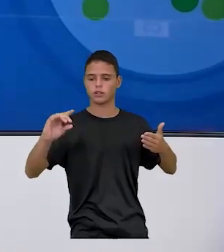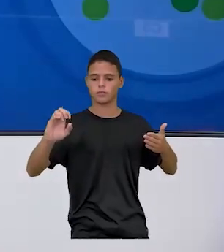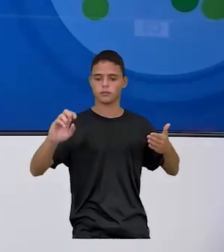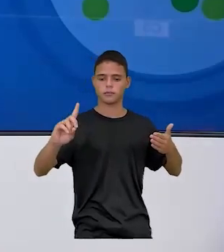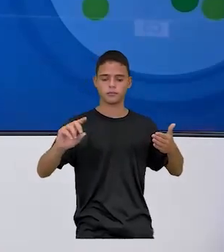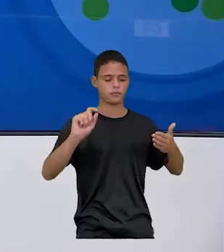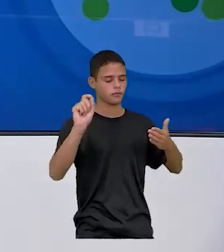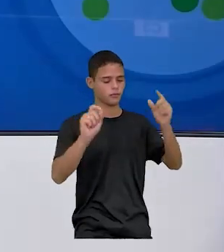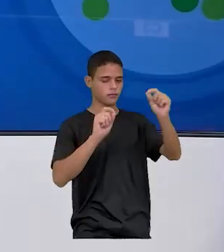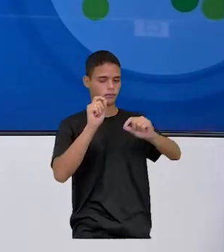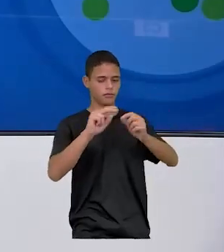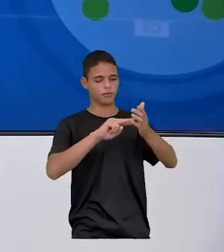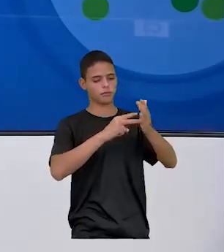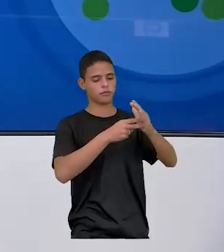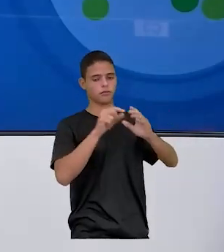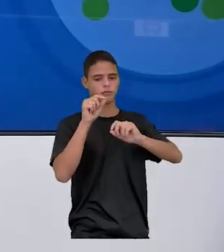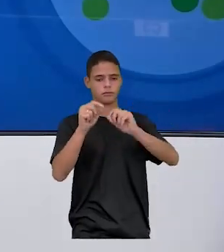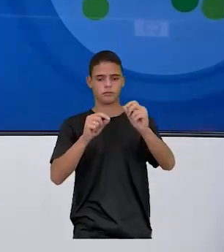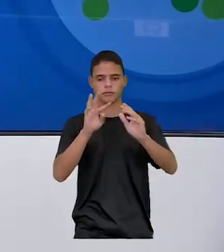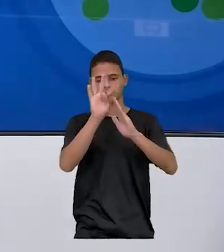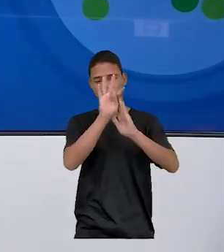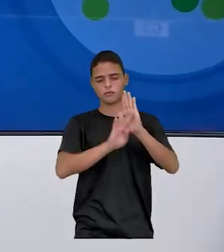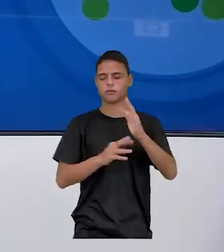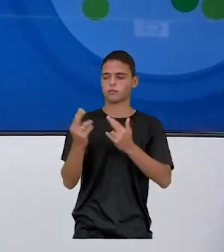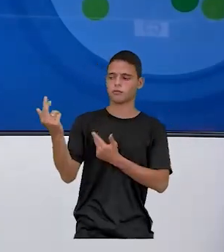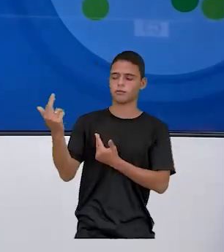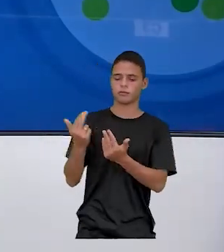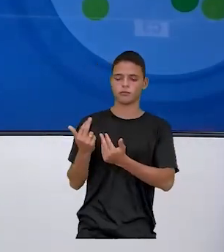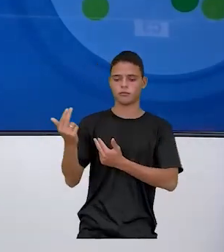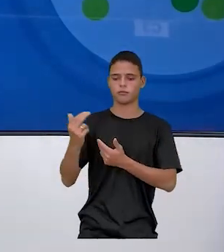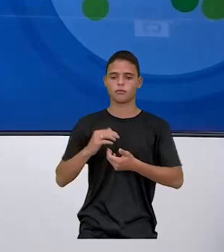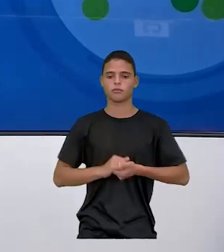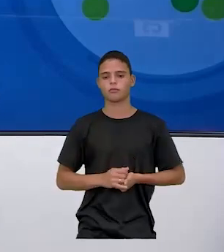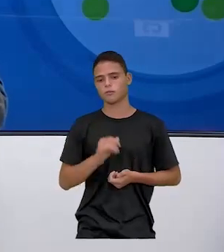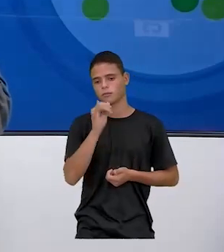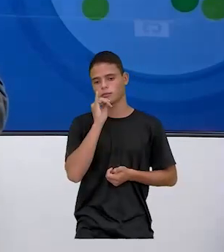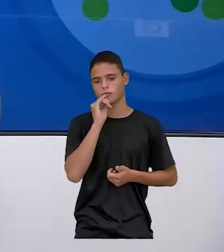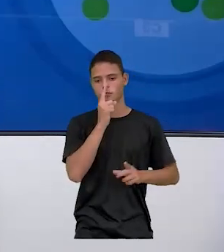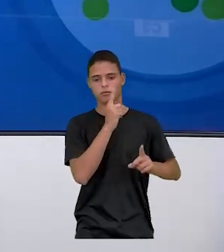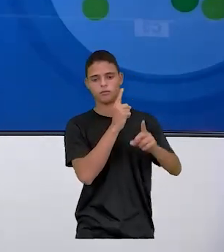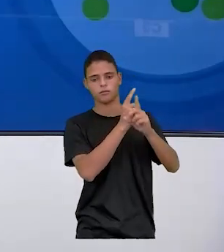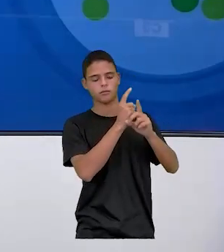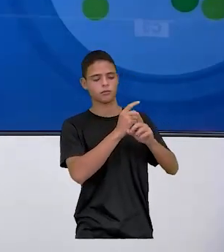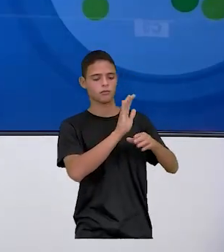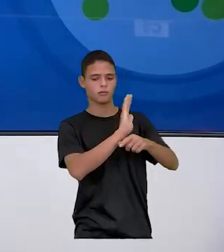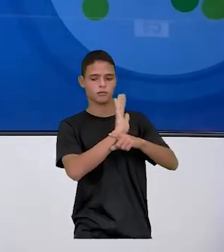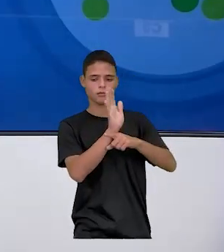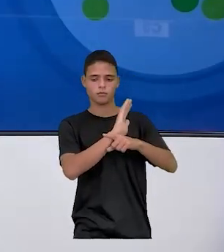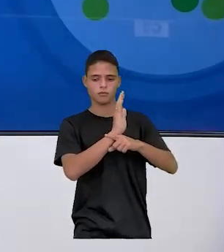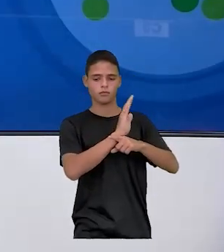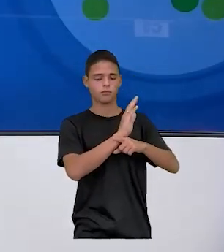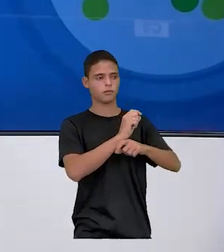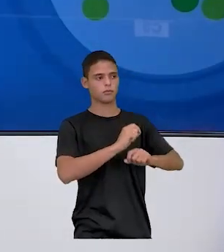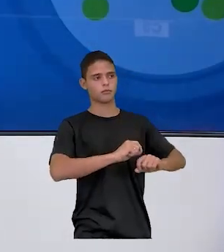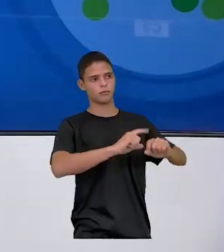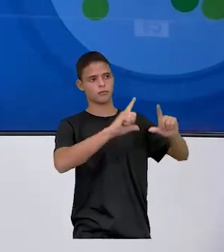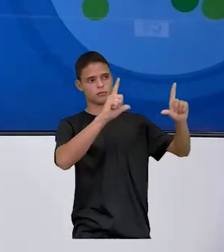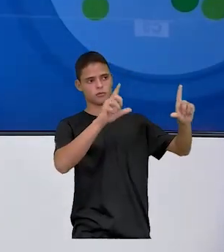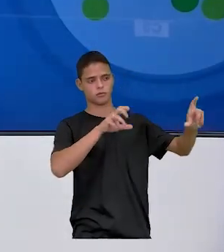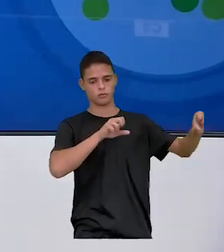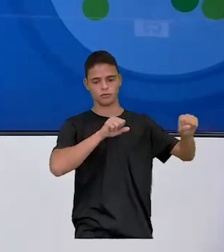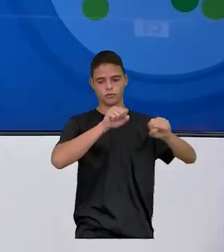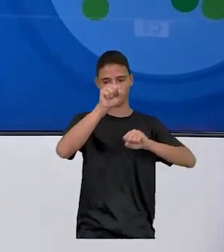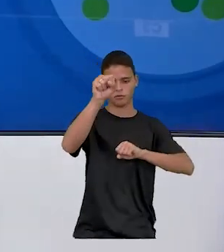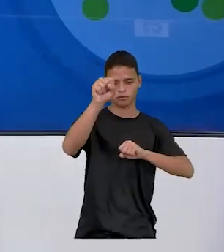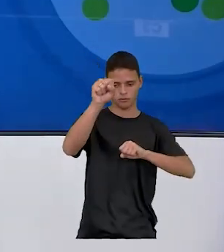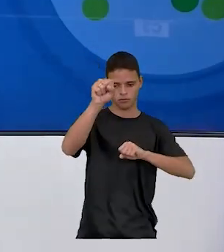Intertextualidade são os textos conversando. Então, por exemplo, você encontra muito isso naquele filme. Você gosta do universo Marvel, por exemplo, você tem um filme